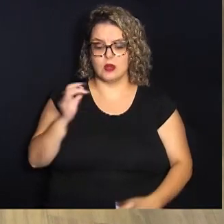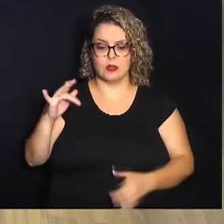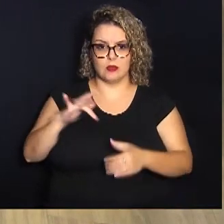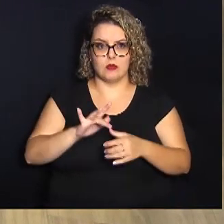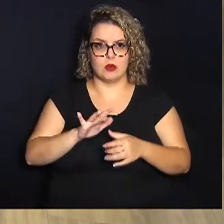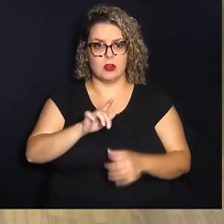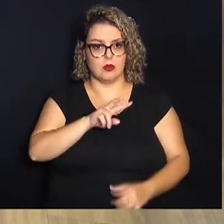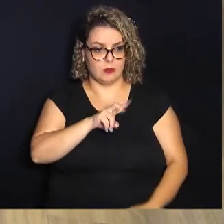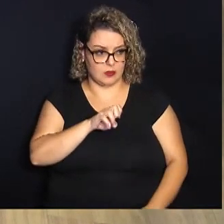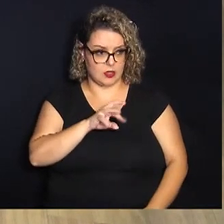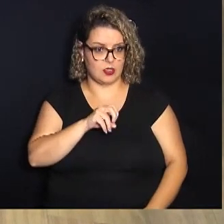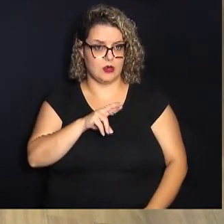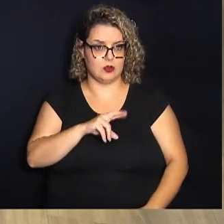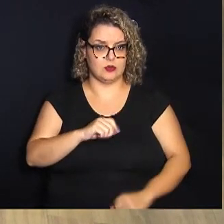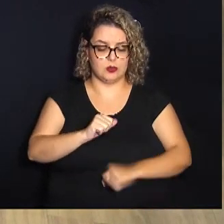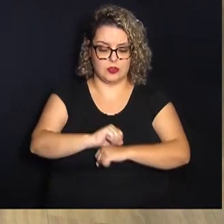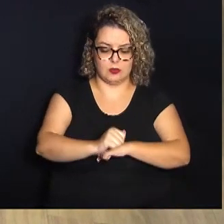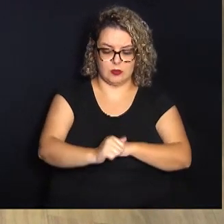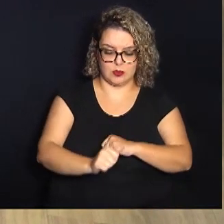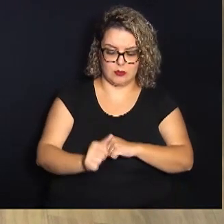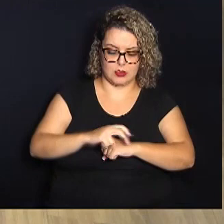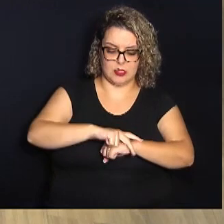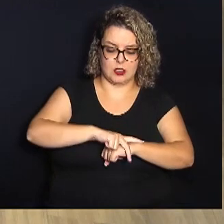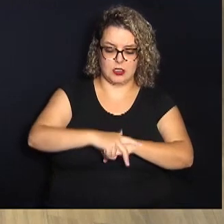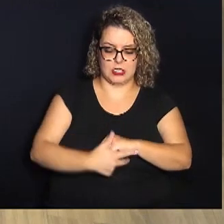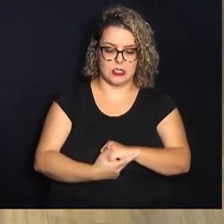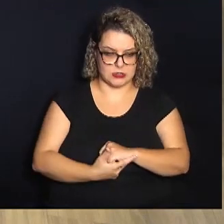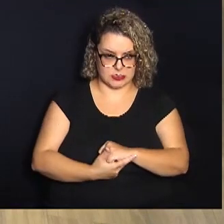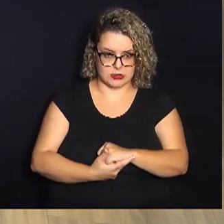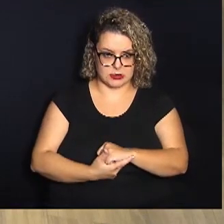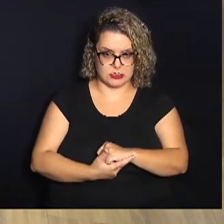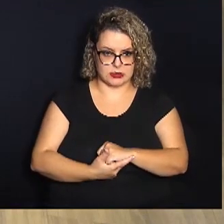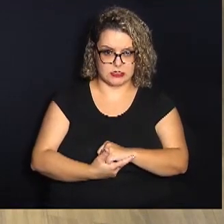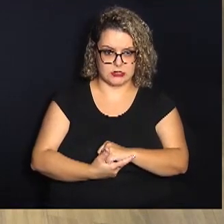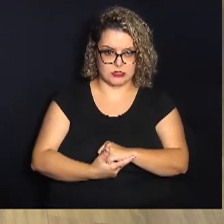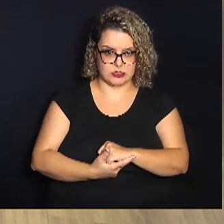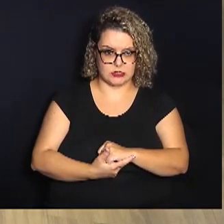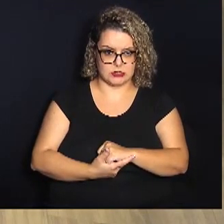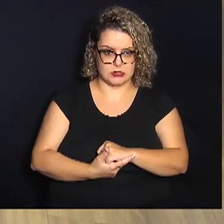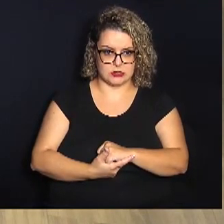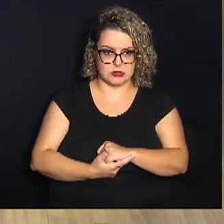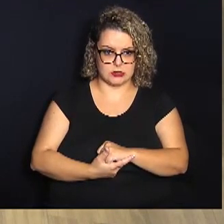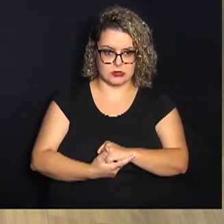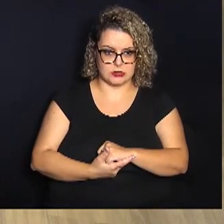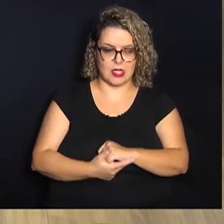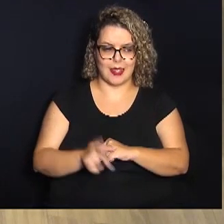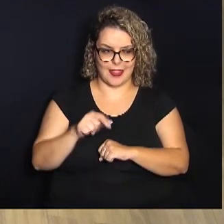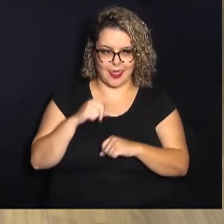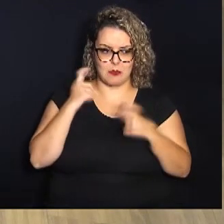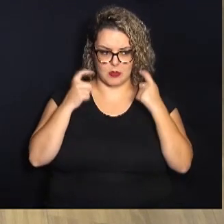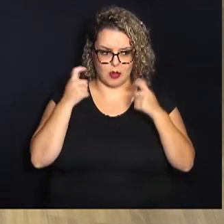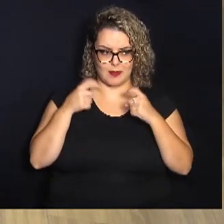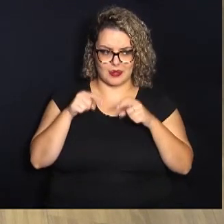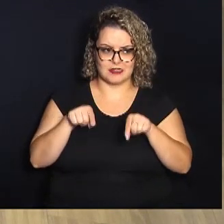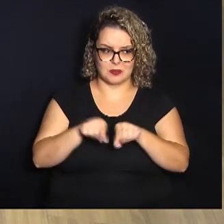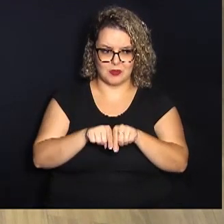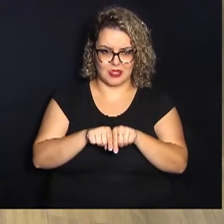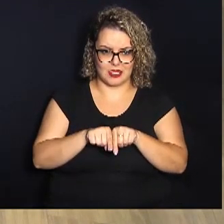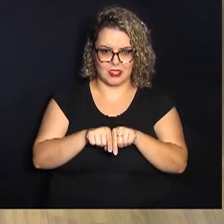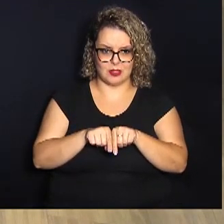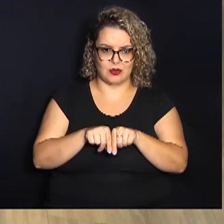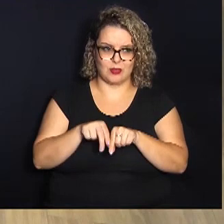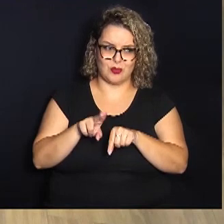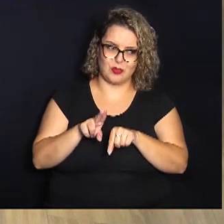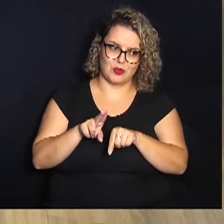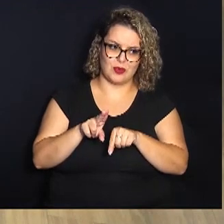vetor também da chikungunya e da zika. Essas duas outras doenças são preocupantes também ou são casos